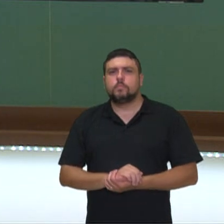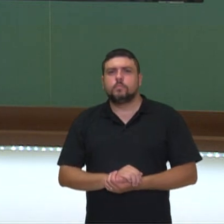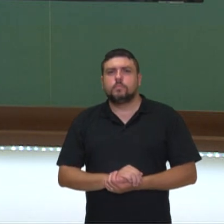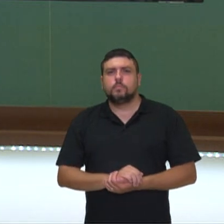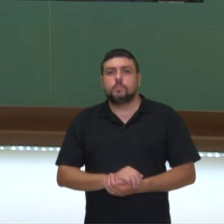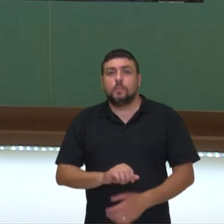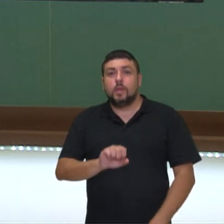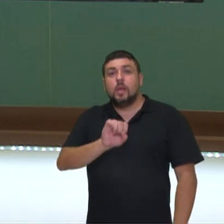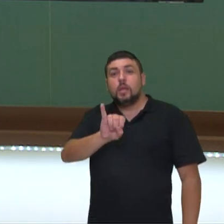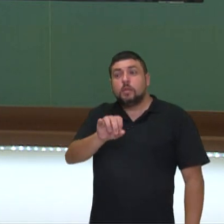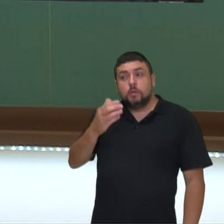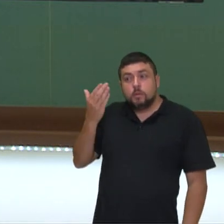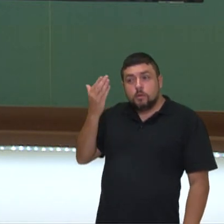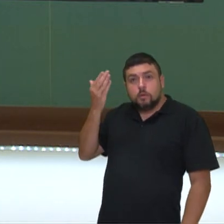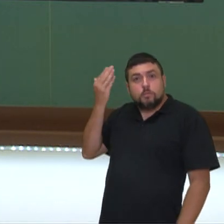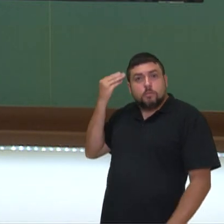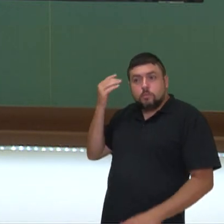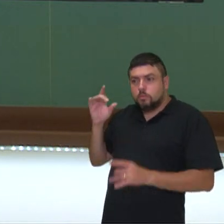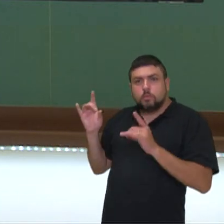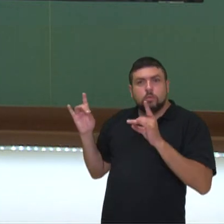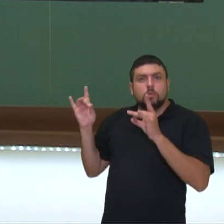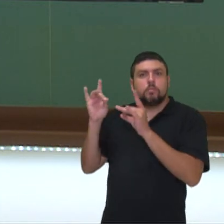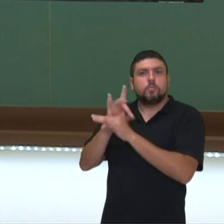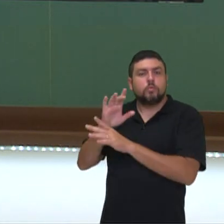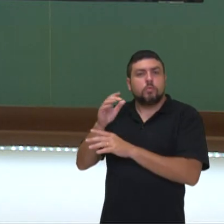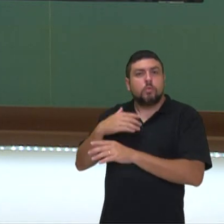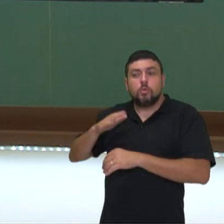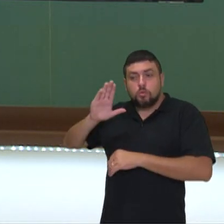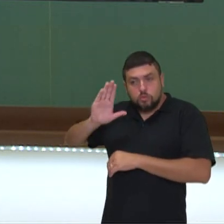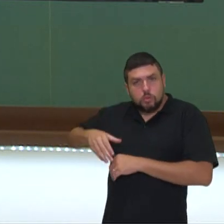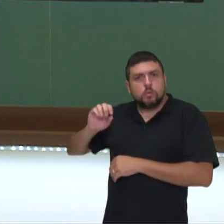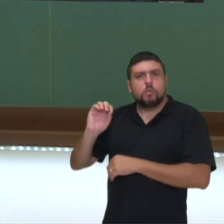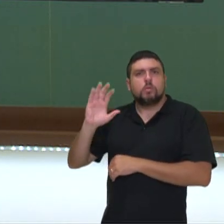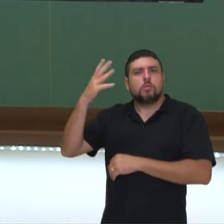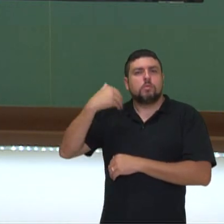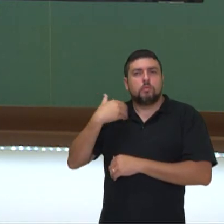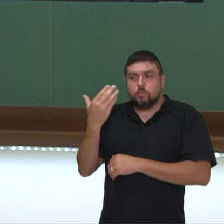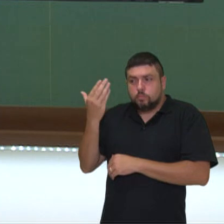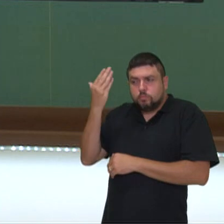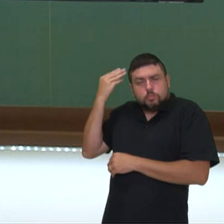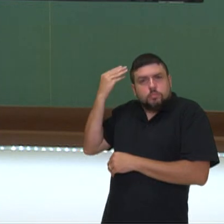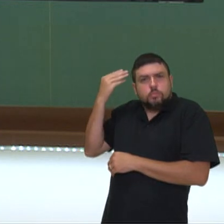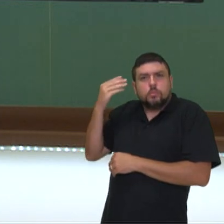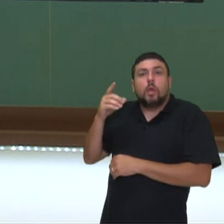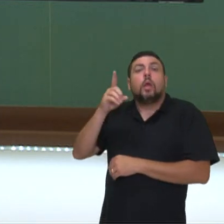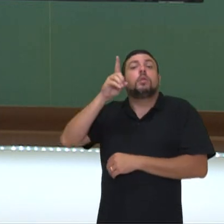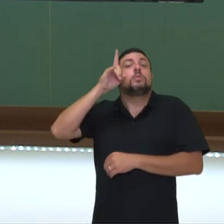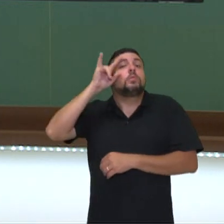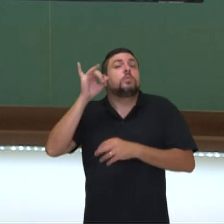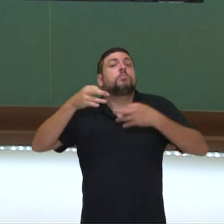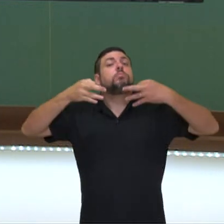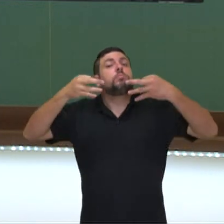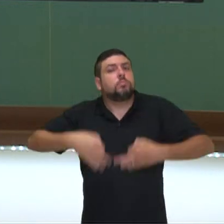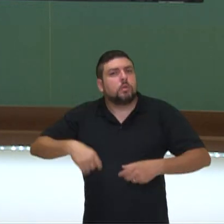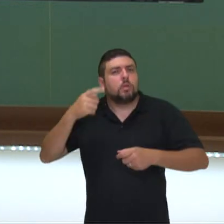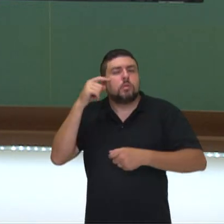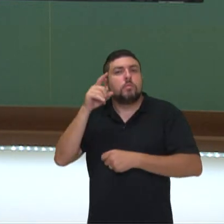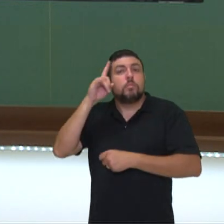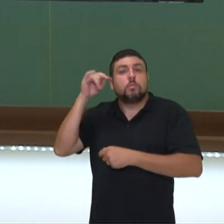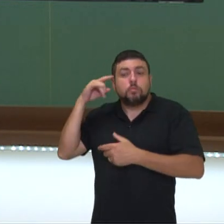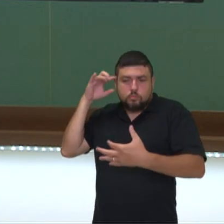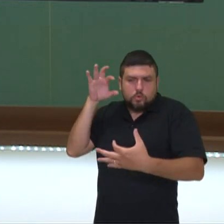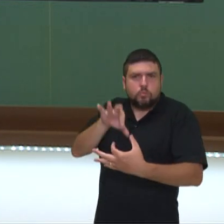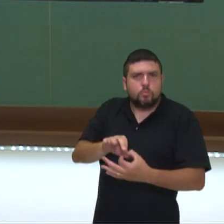a uma ação acabada, a uma ação que você diz quando aconteceu, não tem mais nenhuma conexão